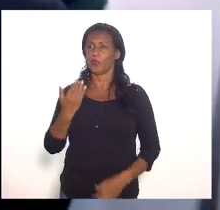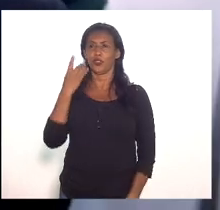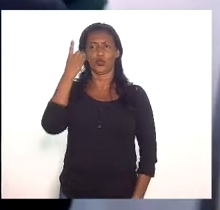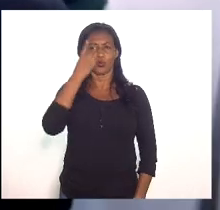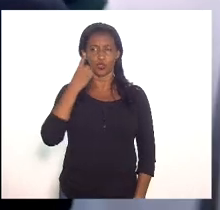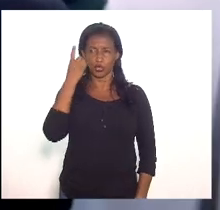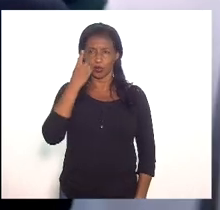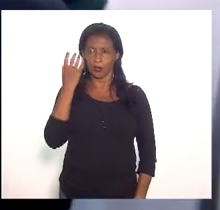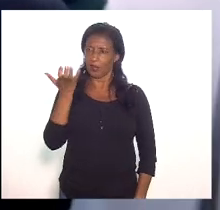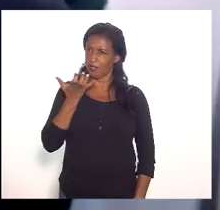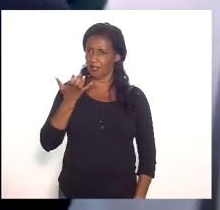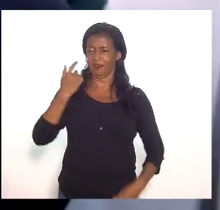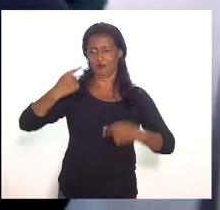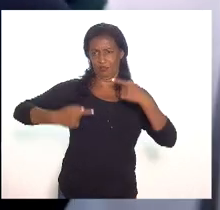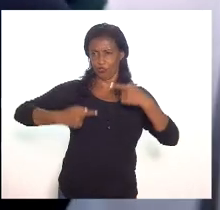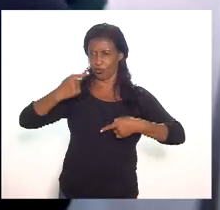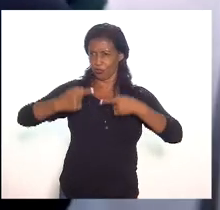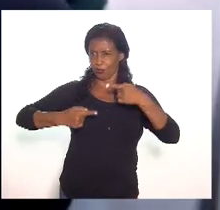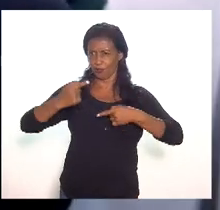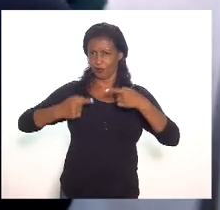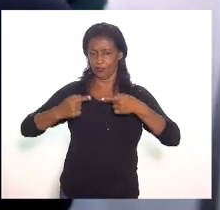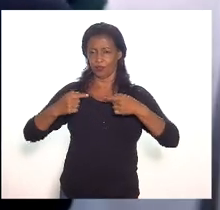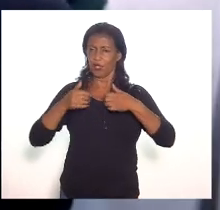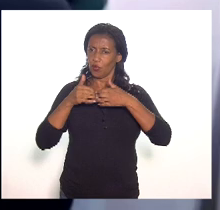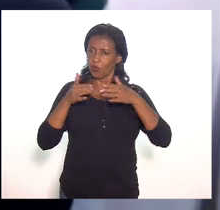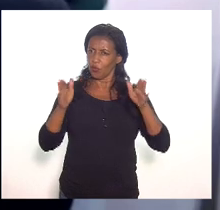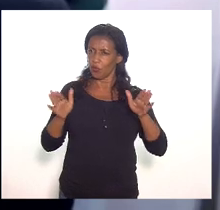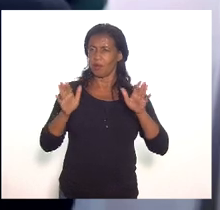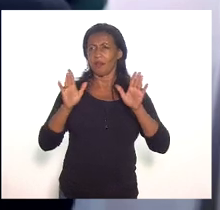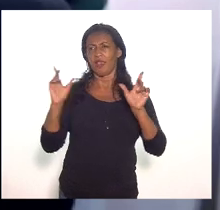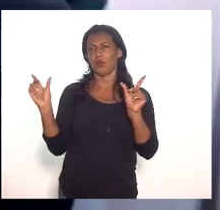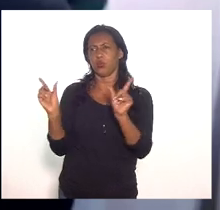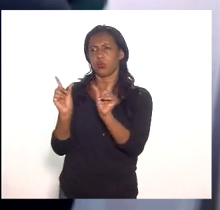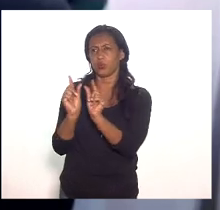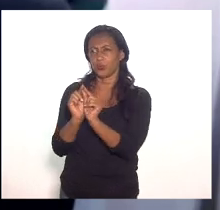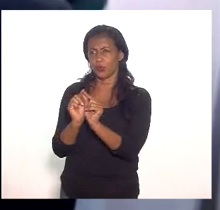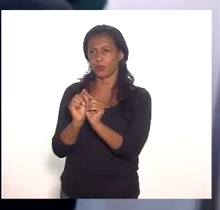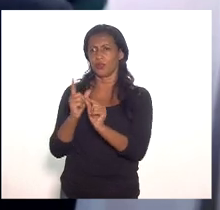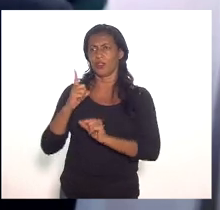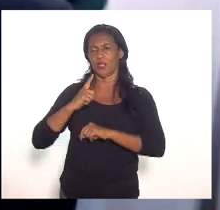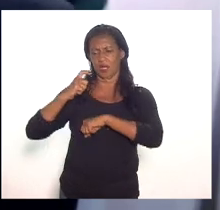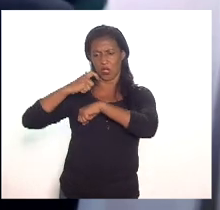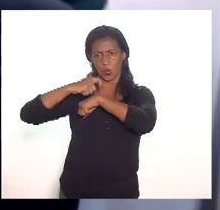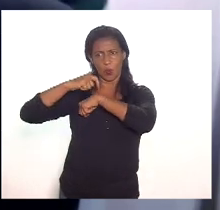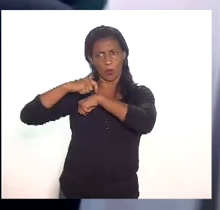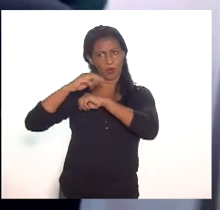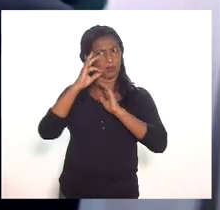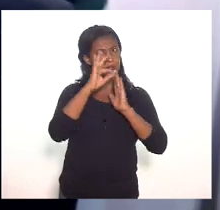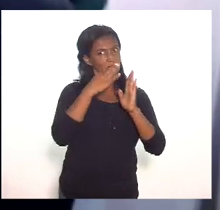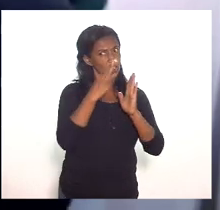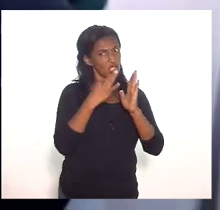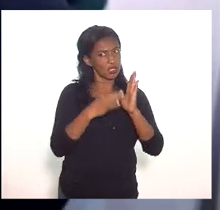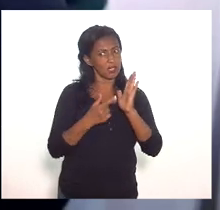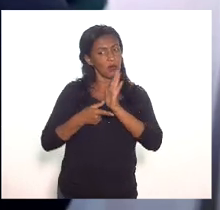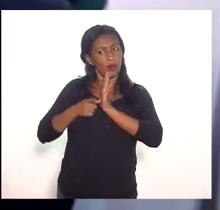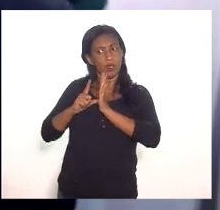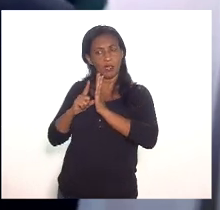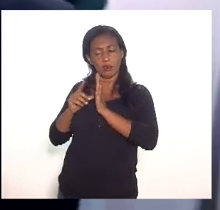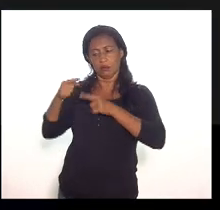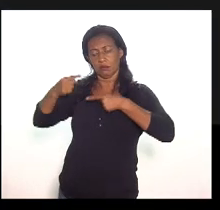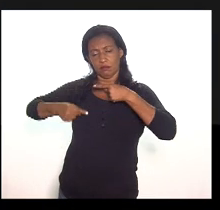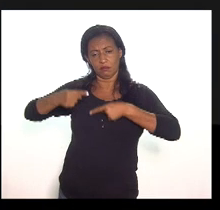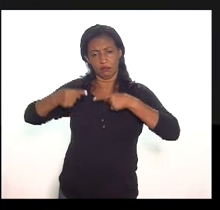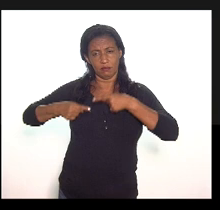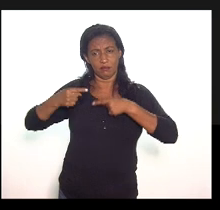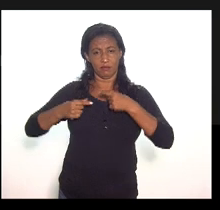queiram discutir ainda, vão abrir, mas queria que vocês fossem breves, porque tinha o momento da inscrição para discutir. Vários deputado,